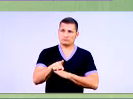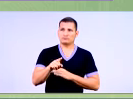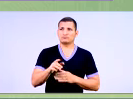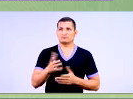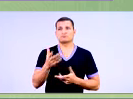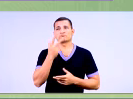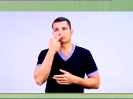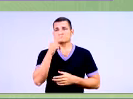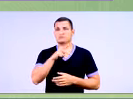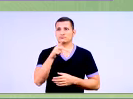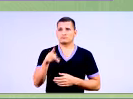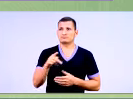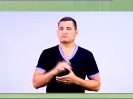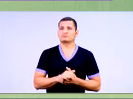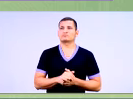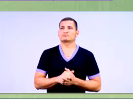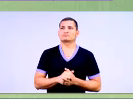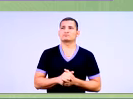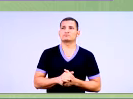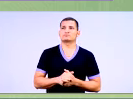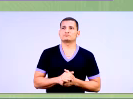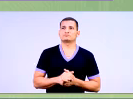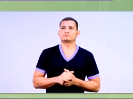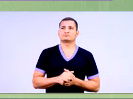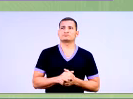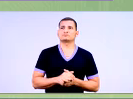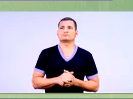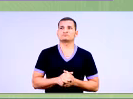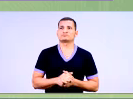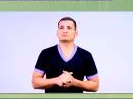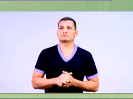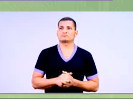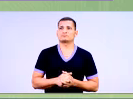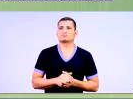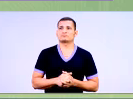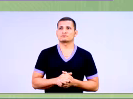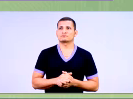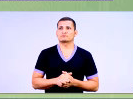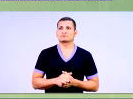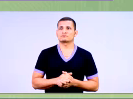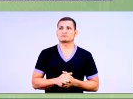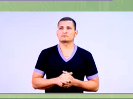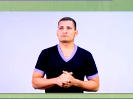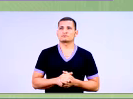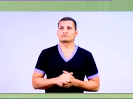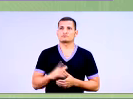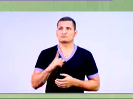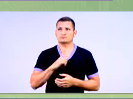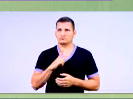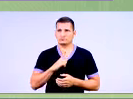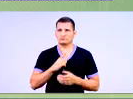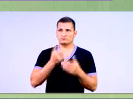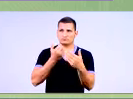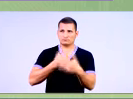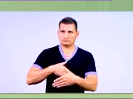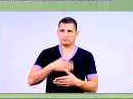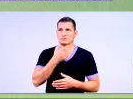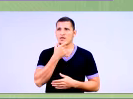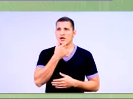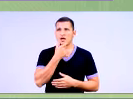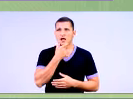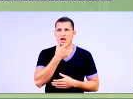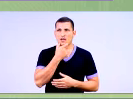professora. Will we have an English test? Teremos um teste de inglês?